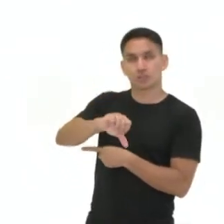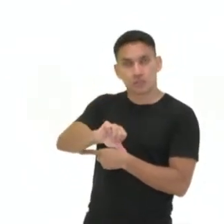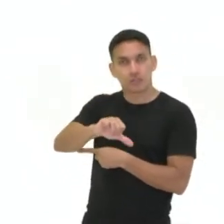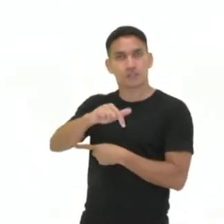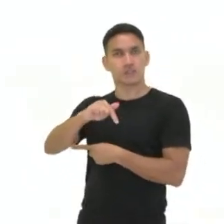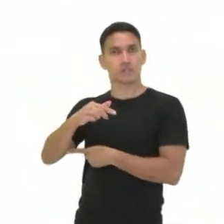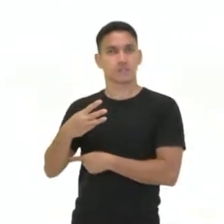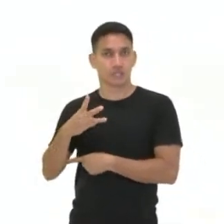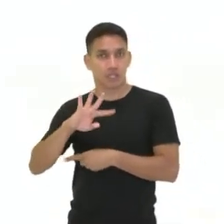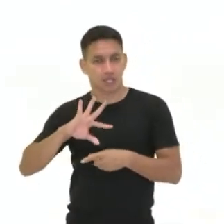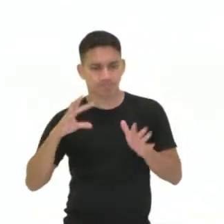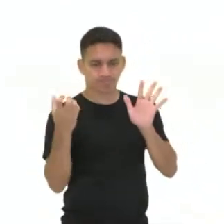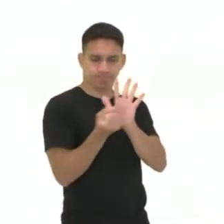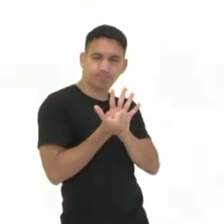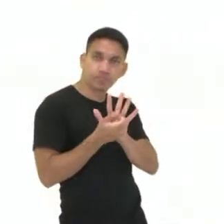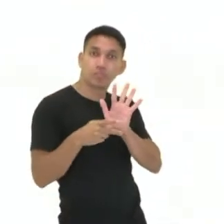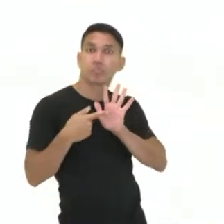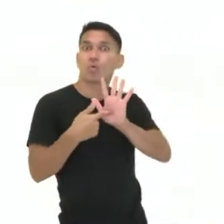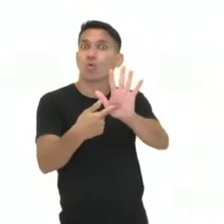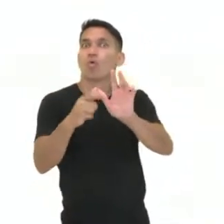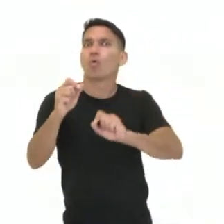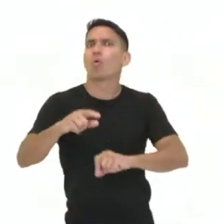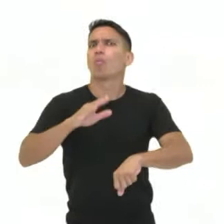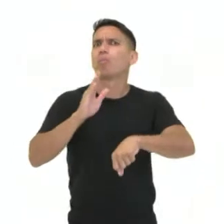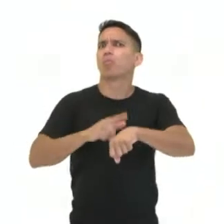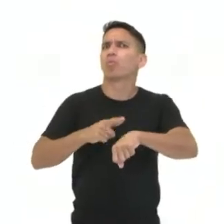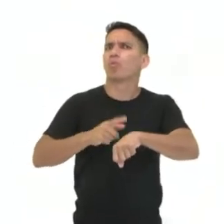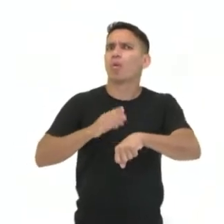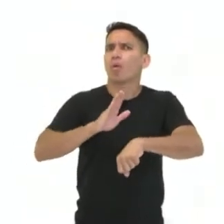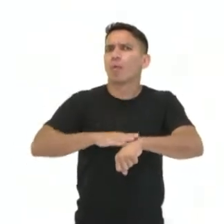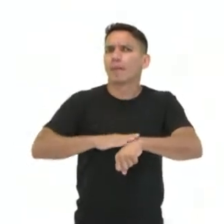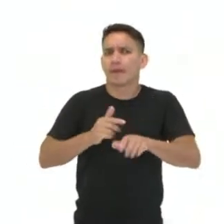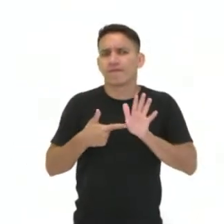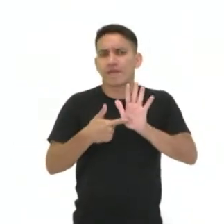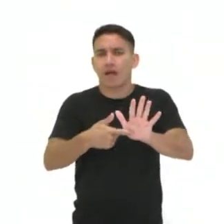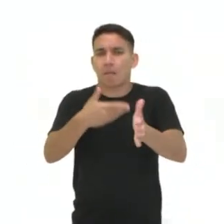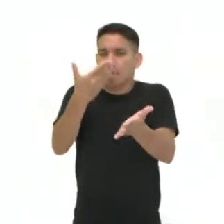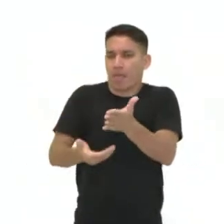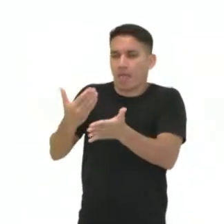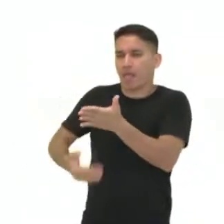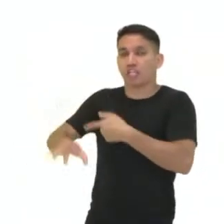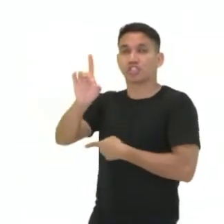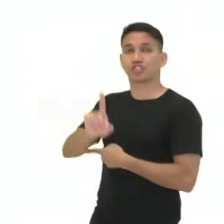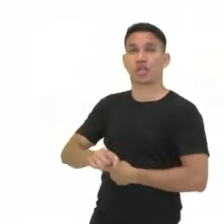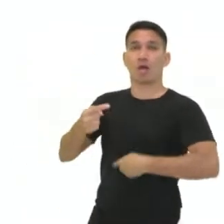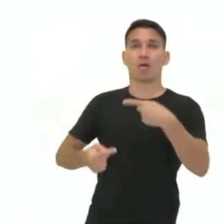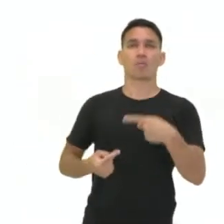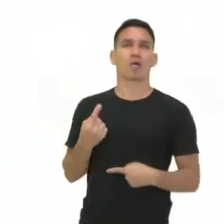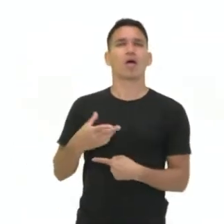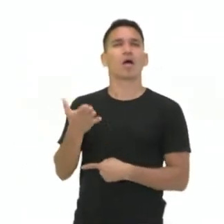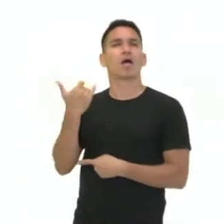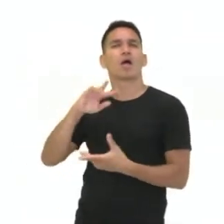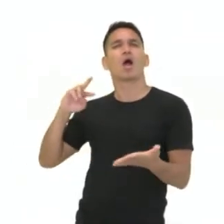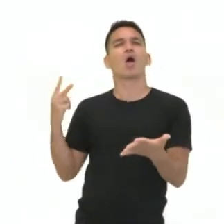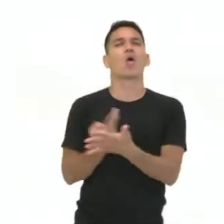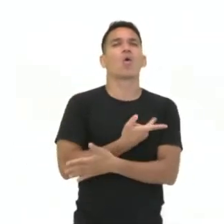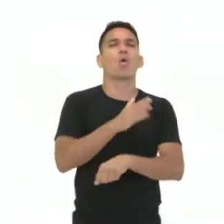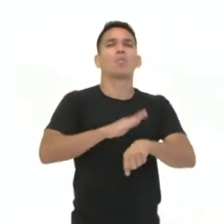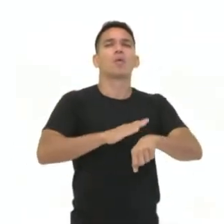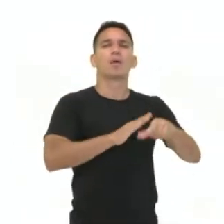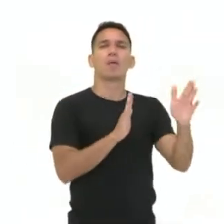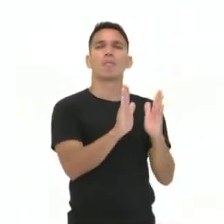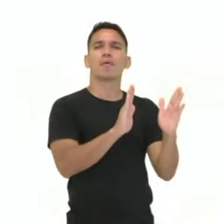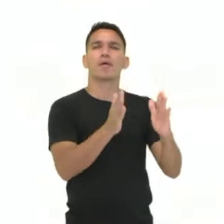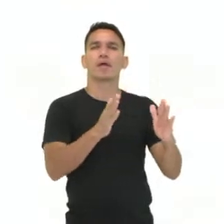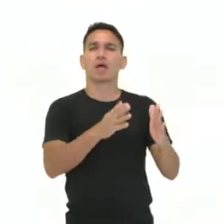tornou-se emblemática ao tratar da perda de direitos políticos e da repressão ocorrida no período de ditadura